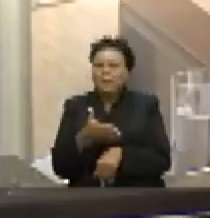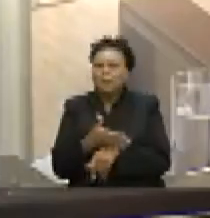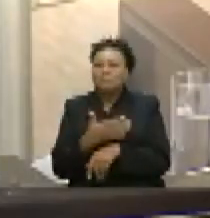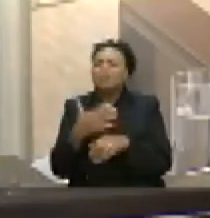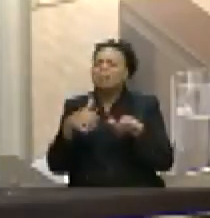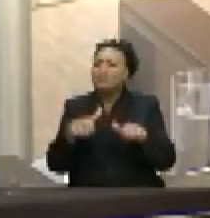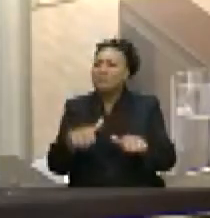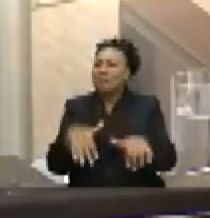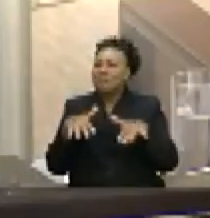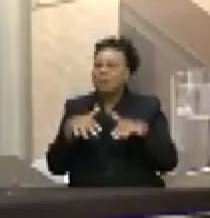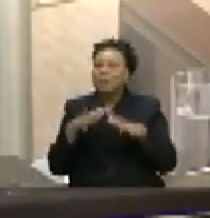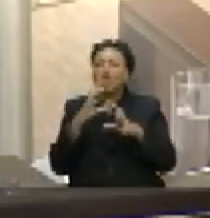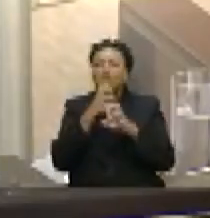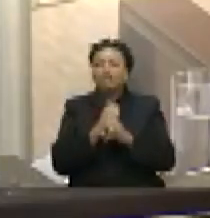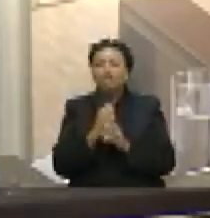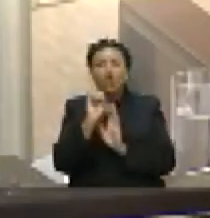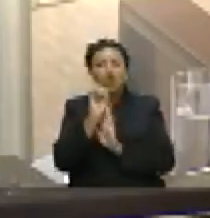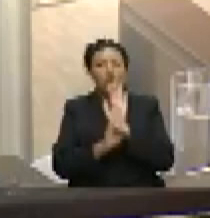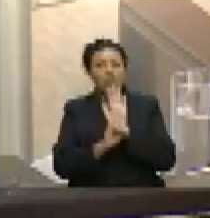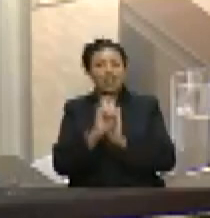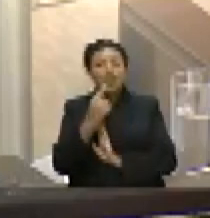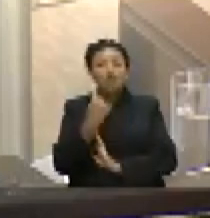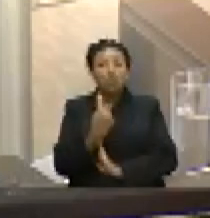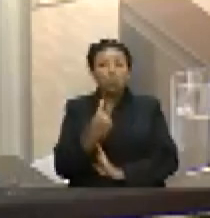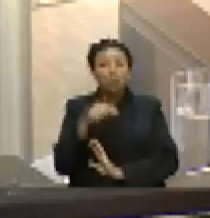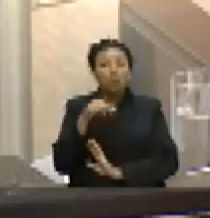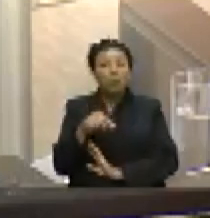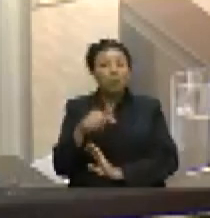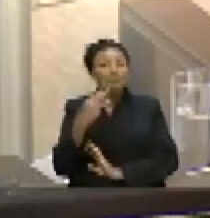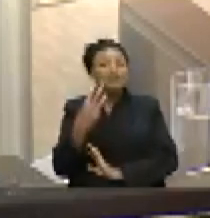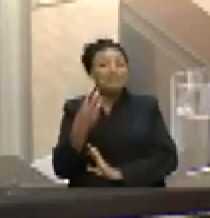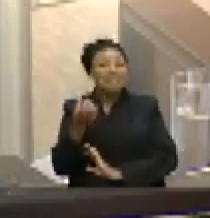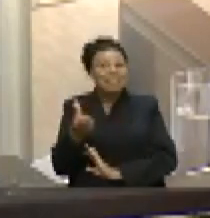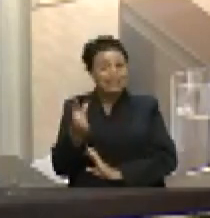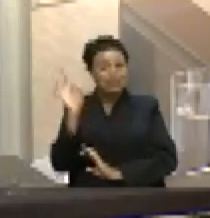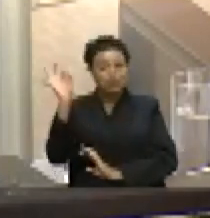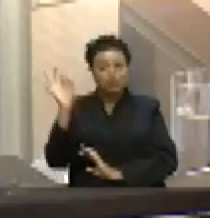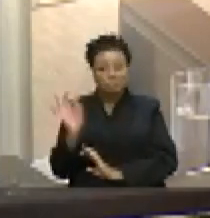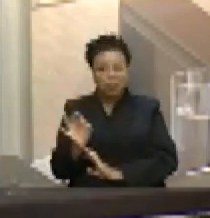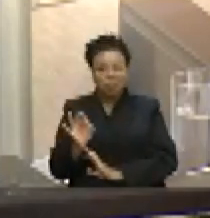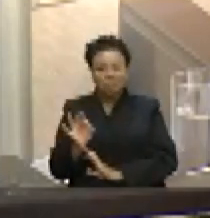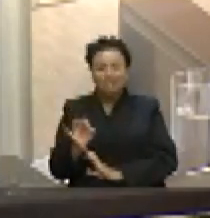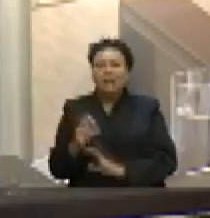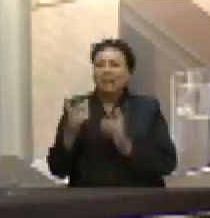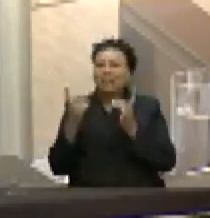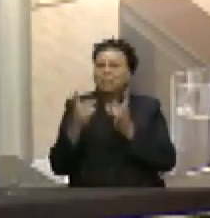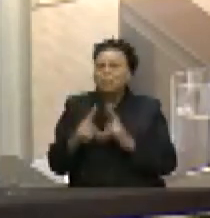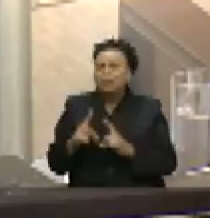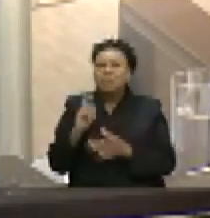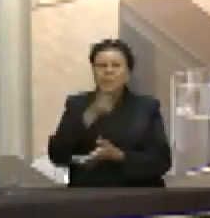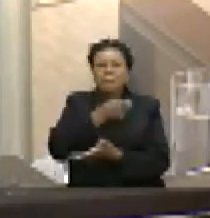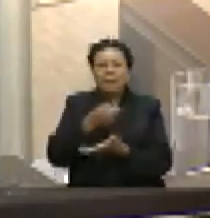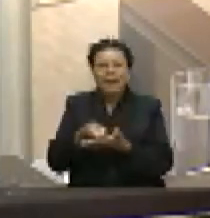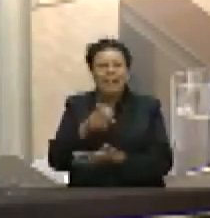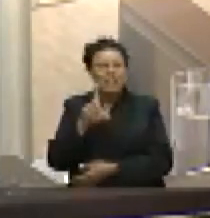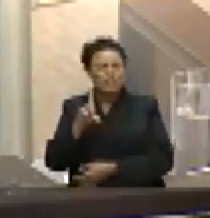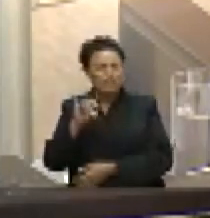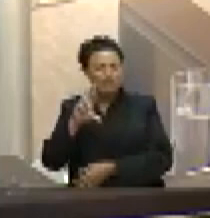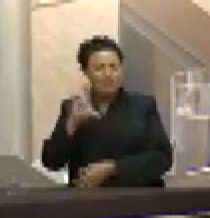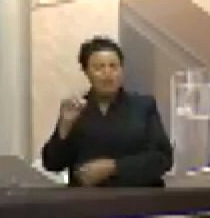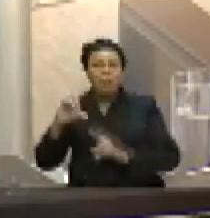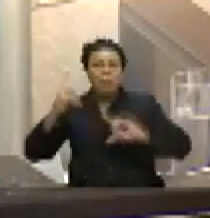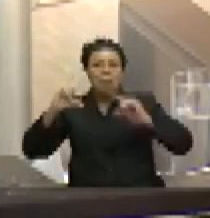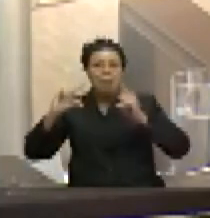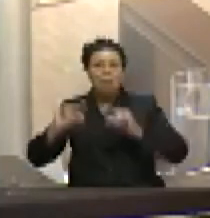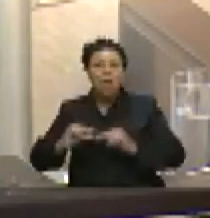Assembleia no bolo orçamentário do Estado é de 1,36%. As despesas com diárias, por exemplo, caíram